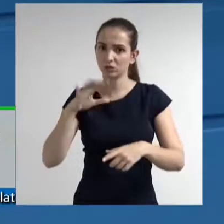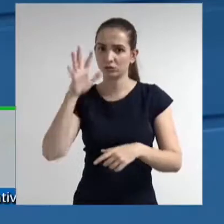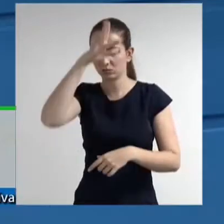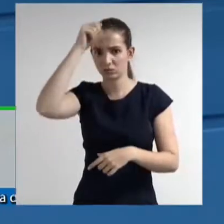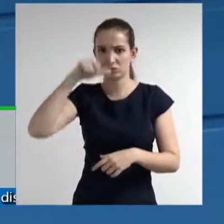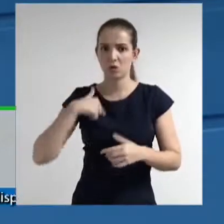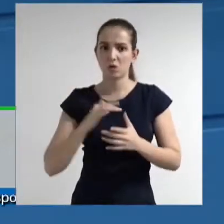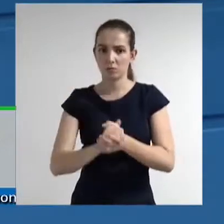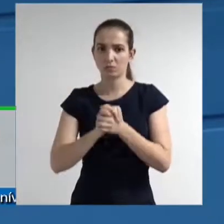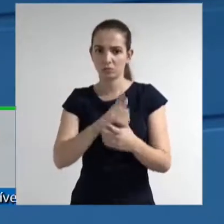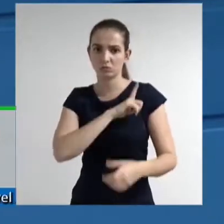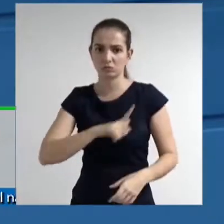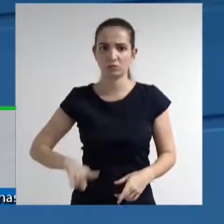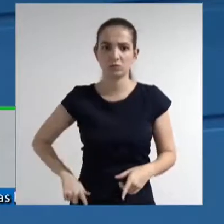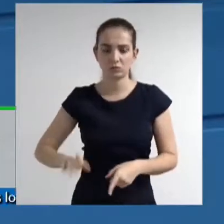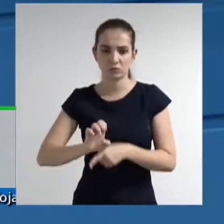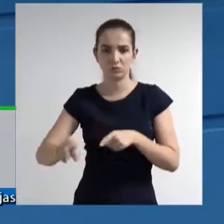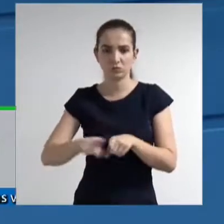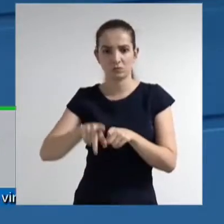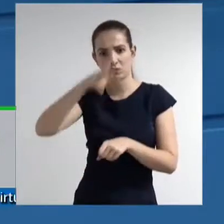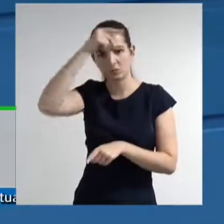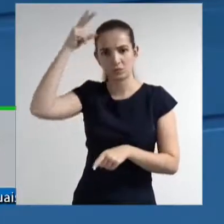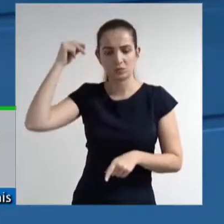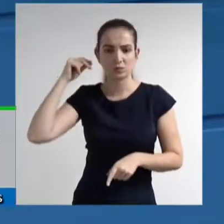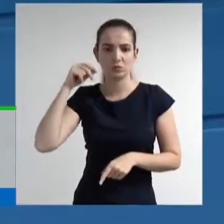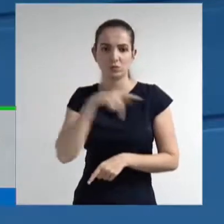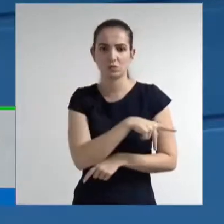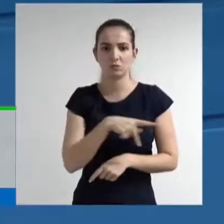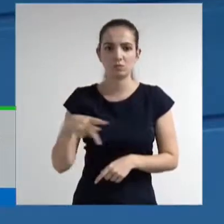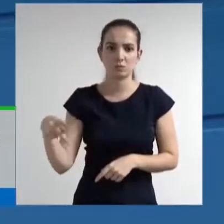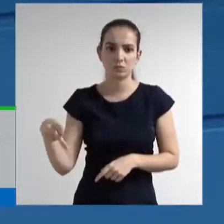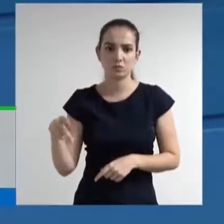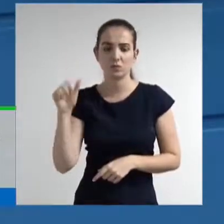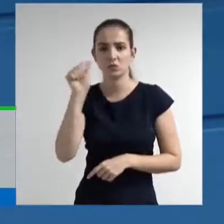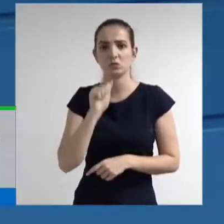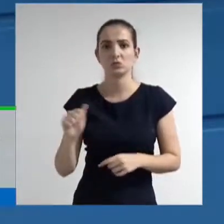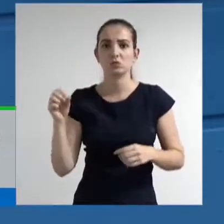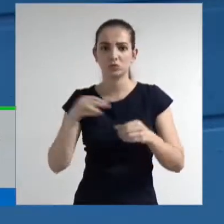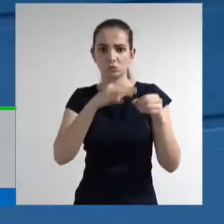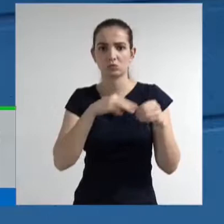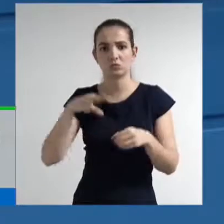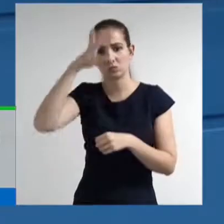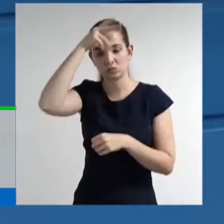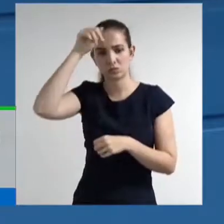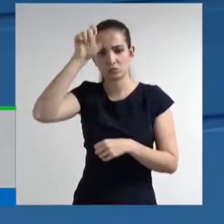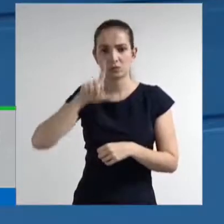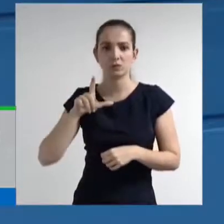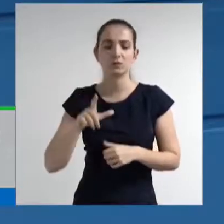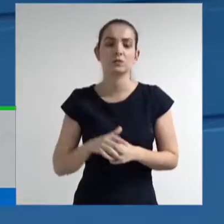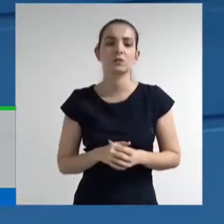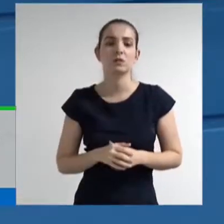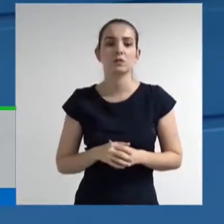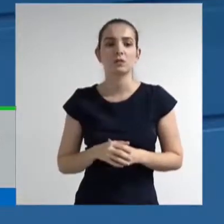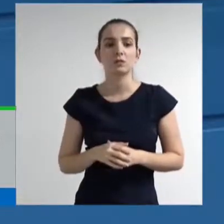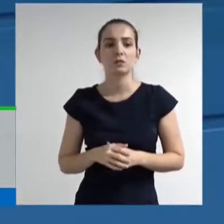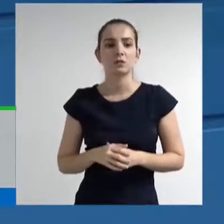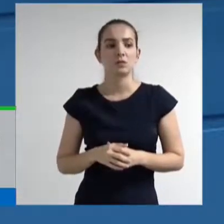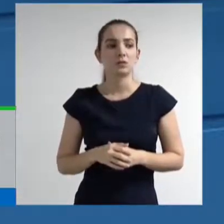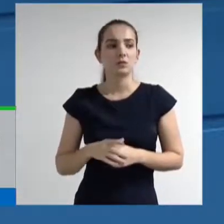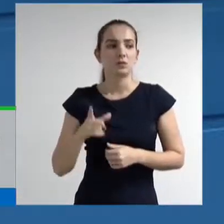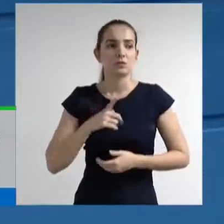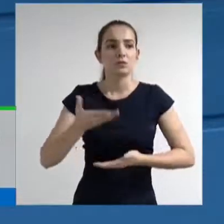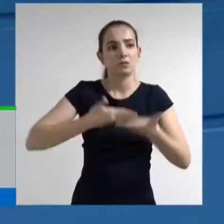parabenizo o governo do Estado, o prefeito Caravina, que é o presidente da Associação dos Municípios de Mato Grosso do Sul, que captou isso